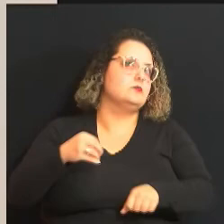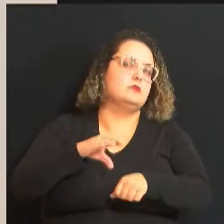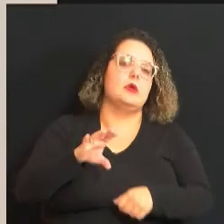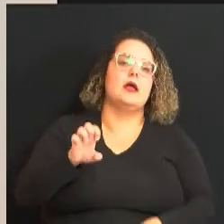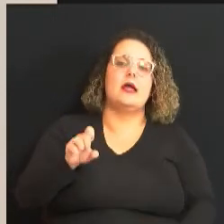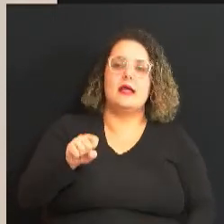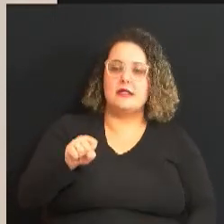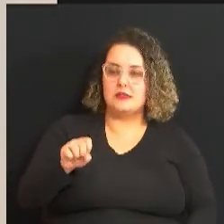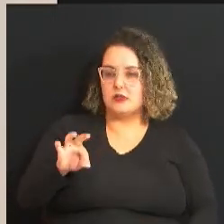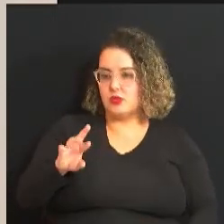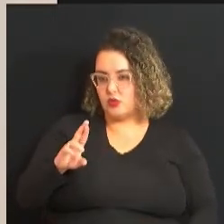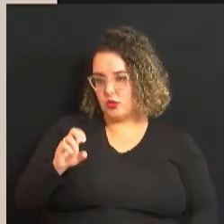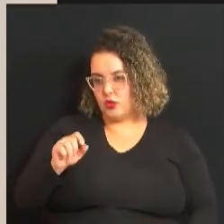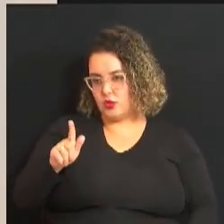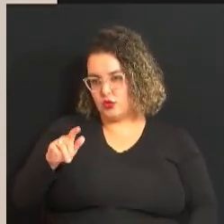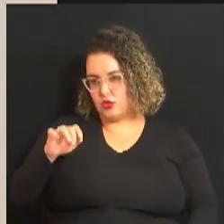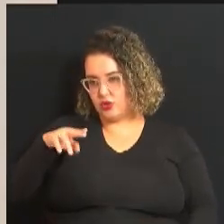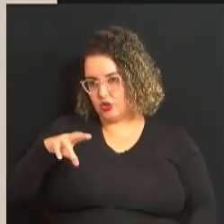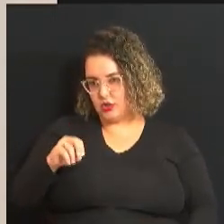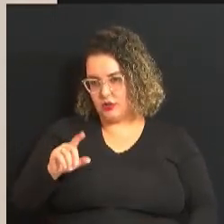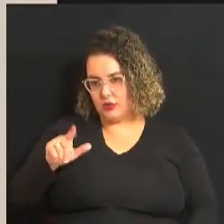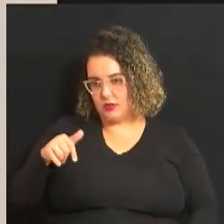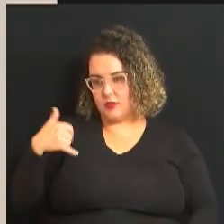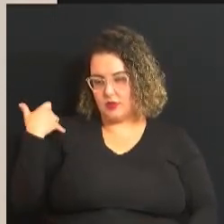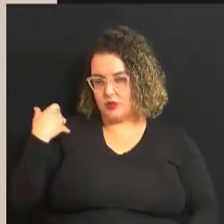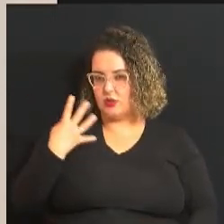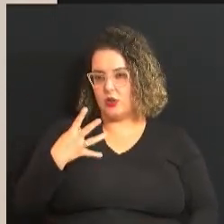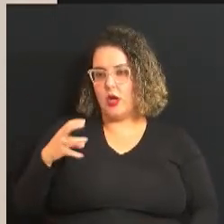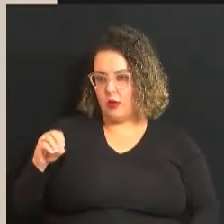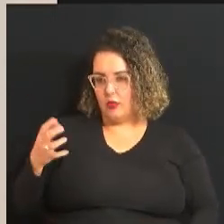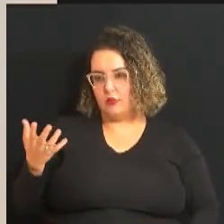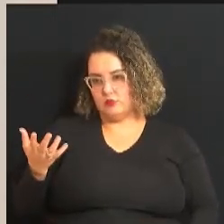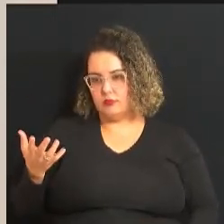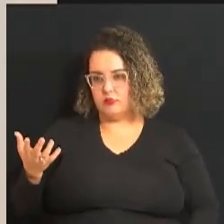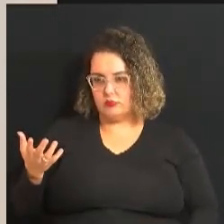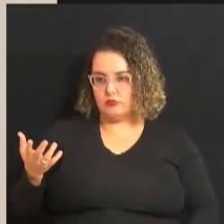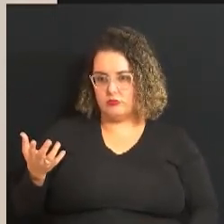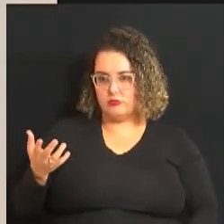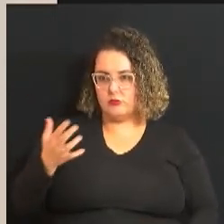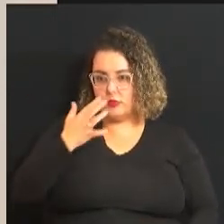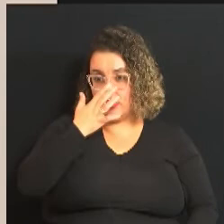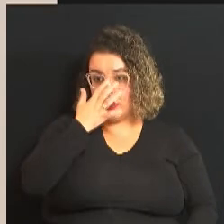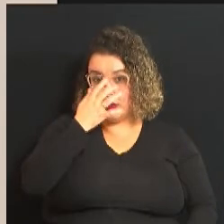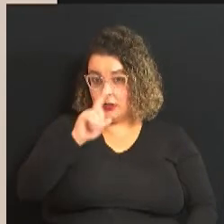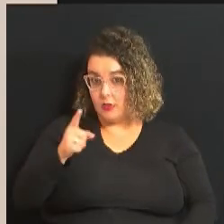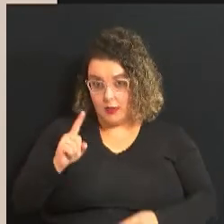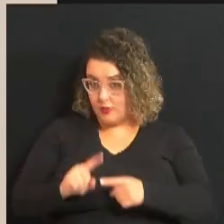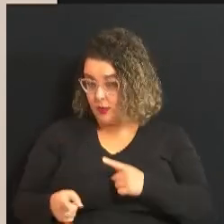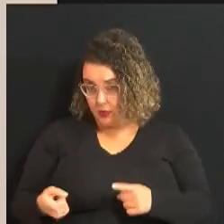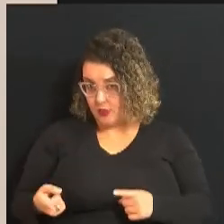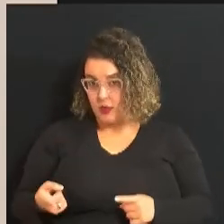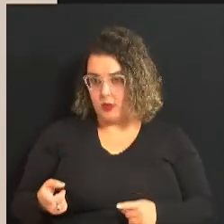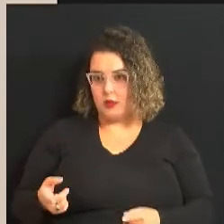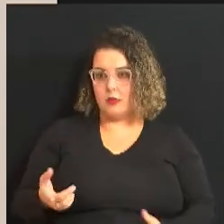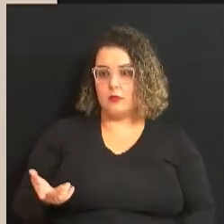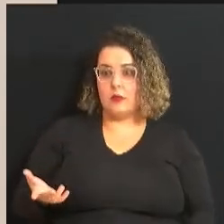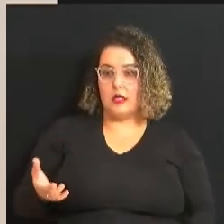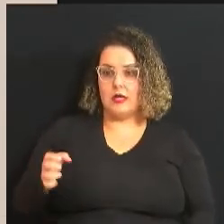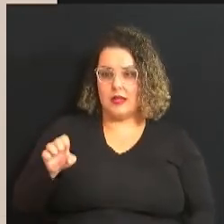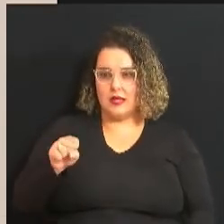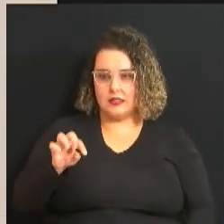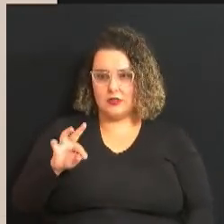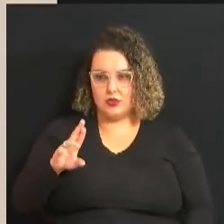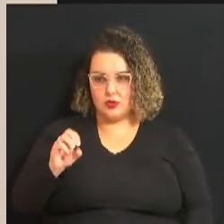para mulheres depois de 40 anos. É uma contraindicação, assim, relativa. Não é proibido, mas os métodos que têm estrogênio, as